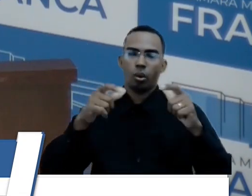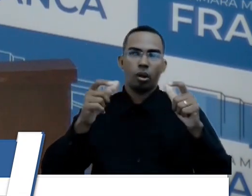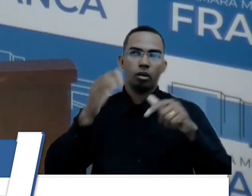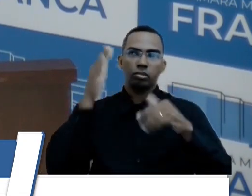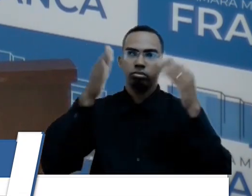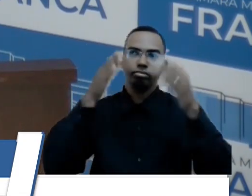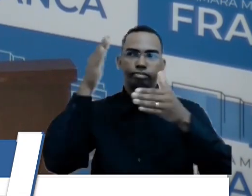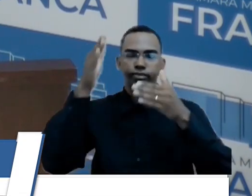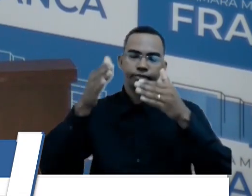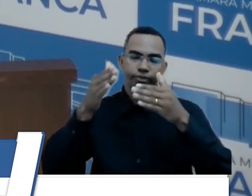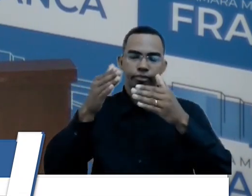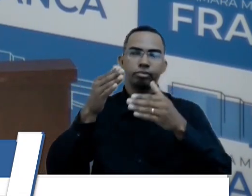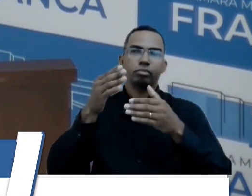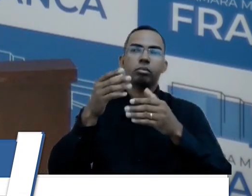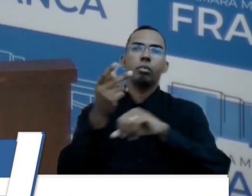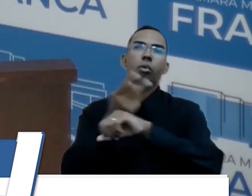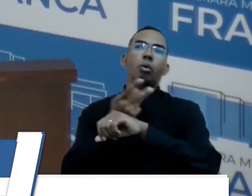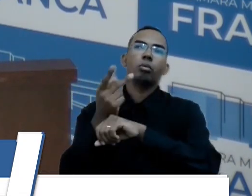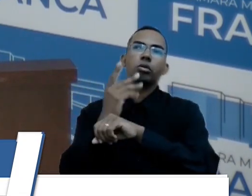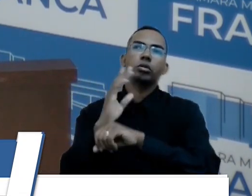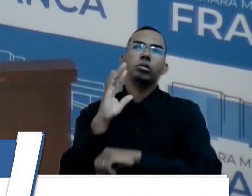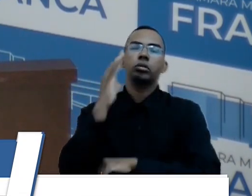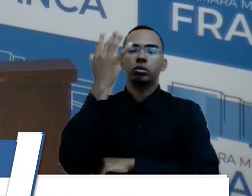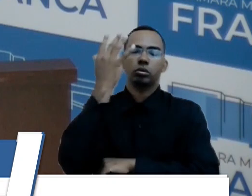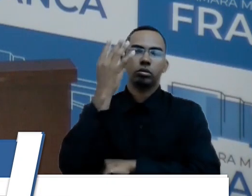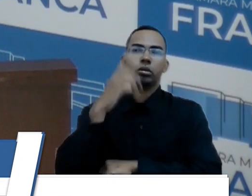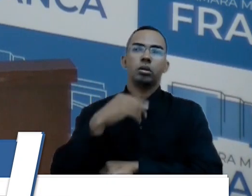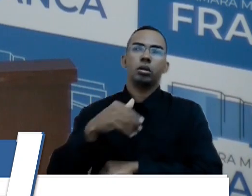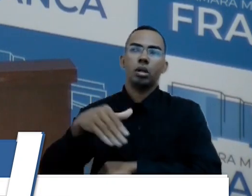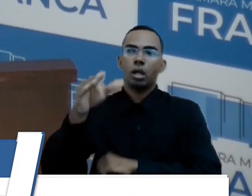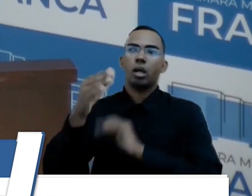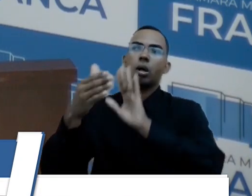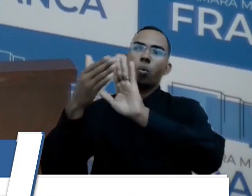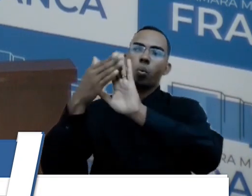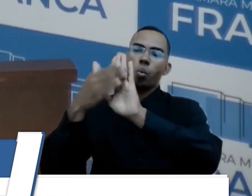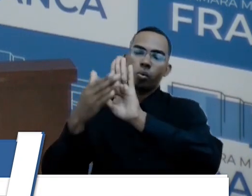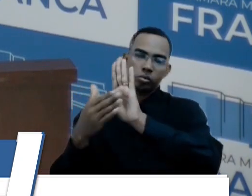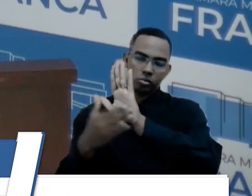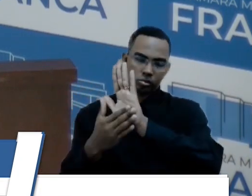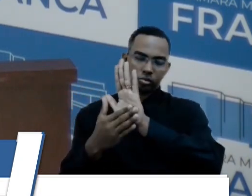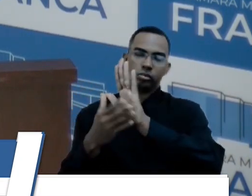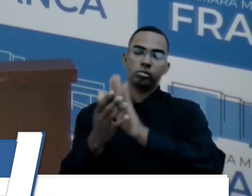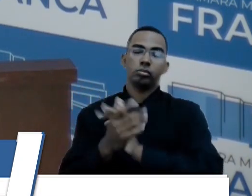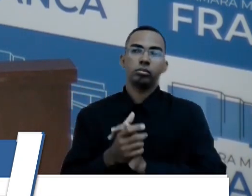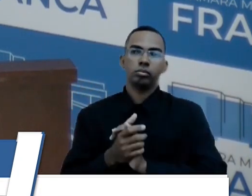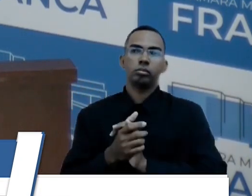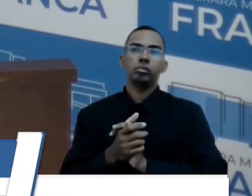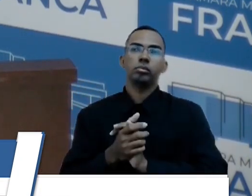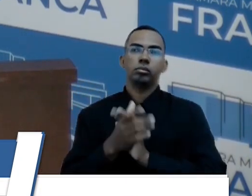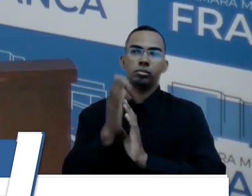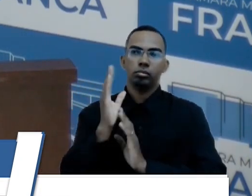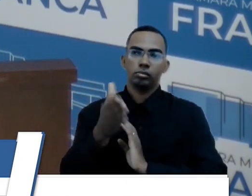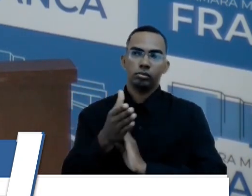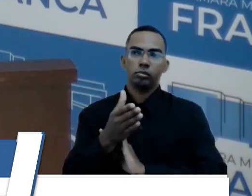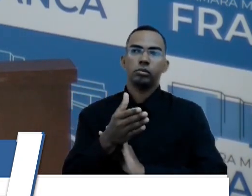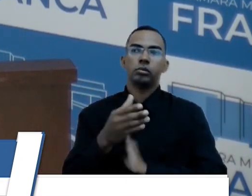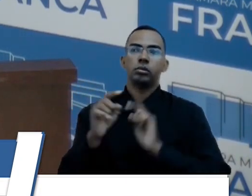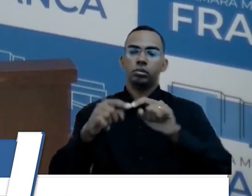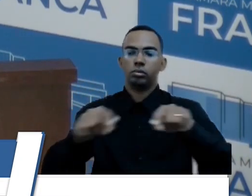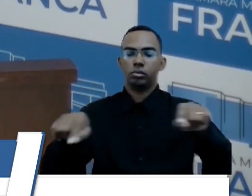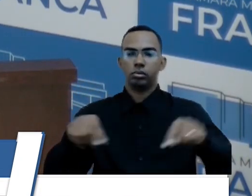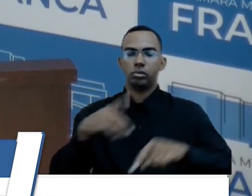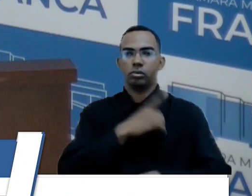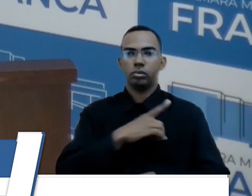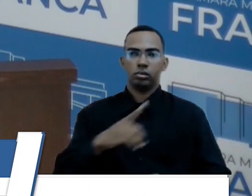vai buscar soluções e levar demandas. Então, nós estivemos no gabinete do deputado